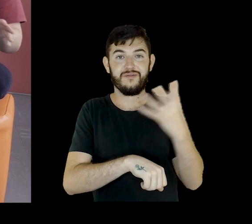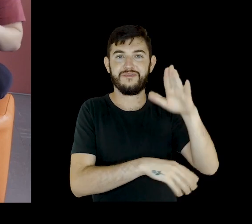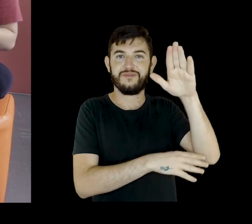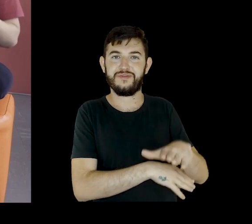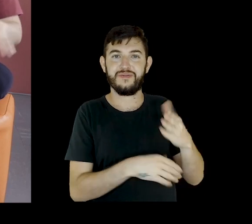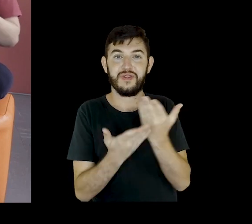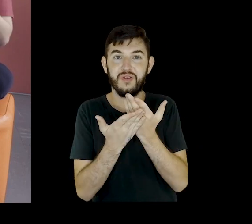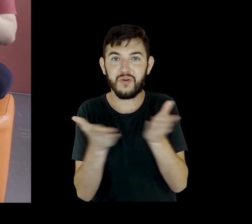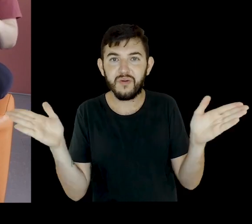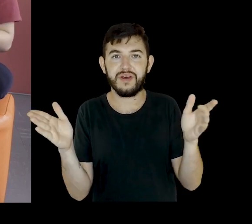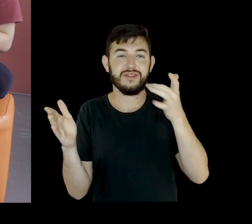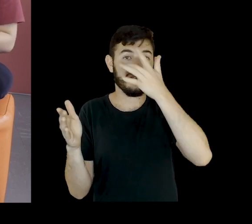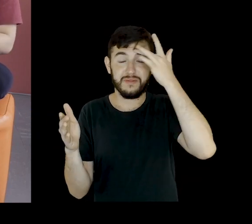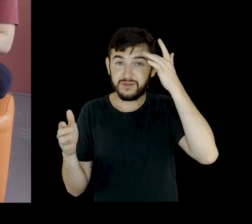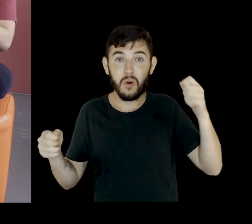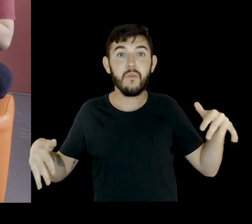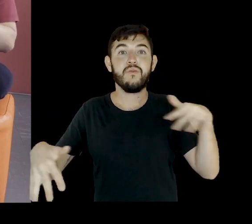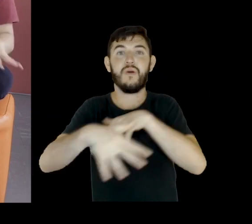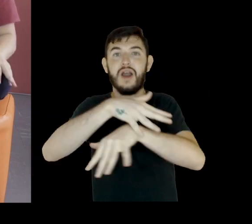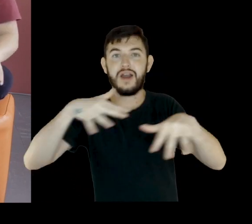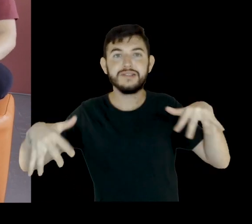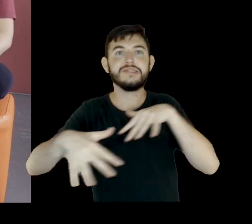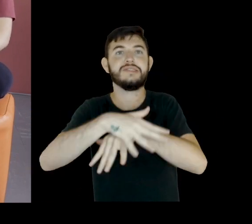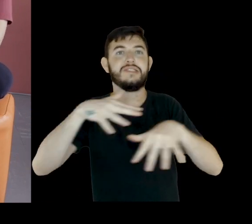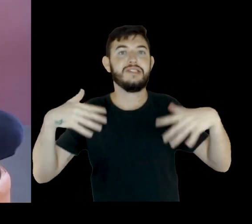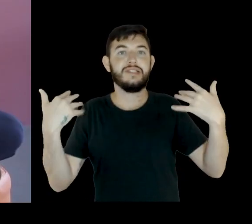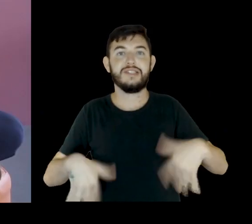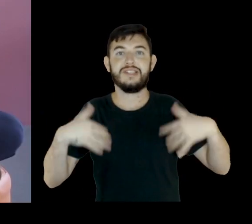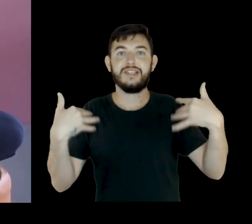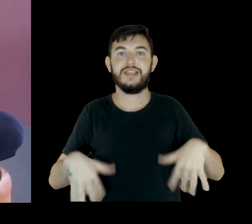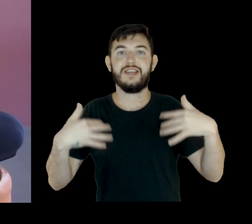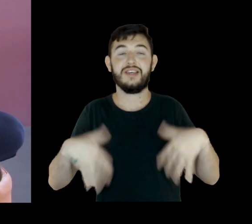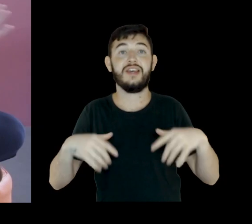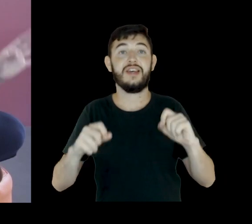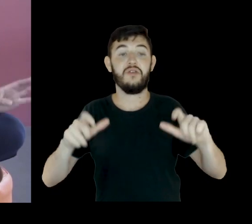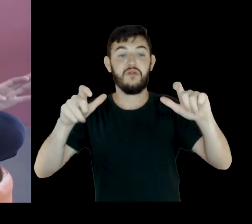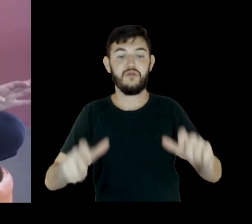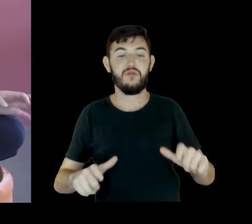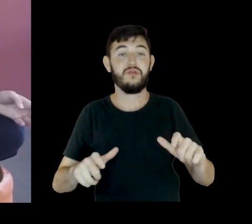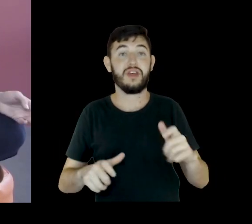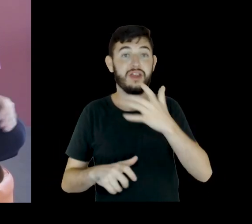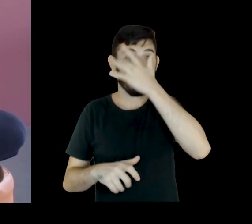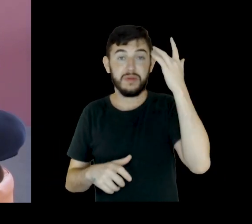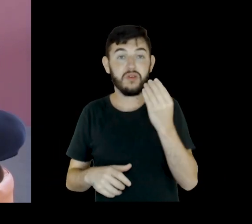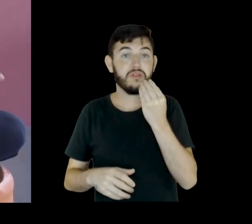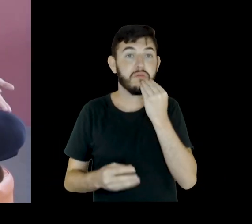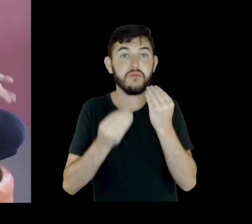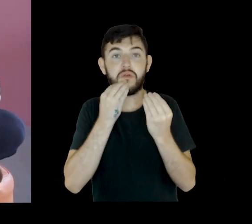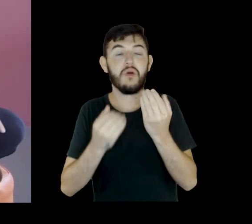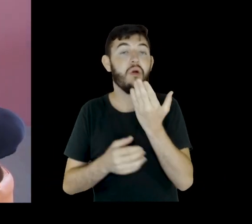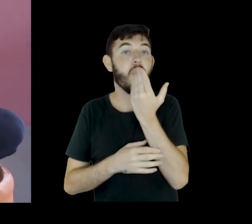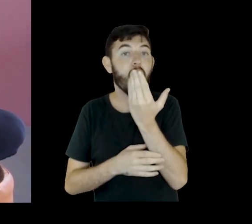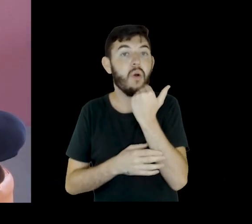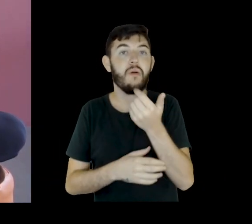já começa a encher, o pessoal senta na praça mesmo, vira uma grande praça de alimentação e